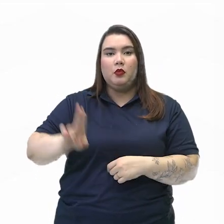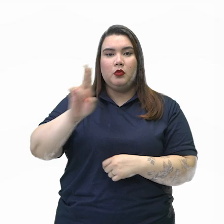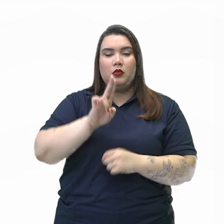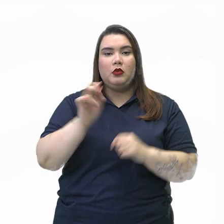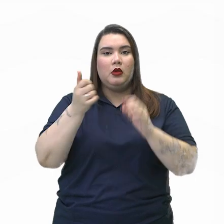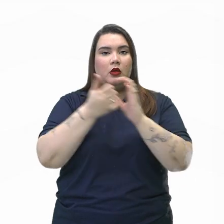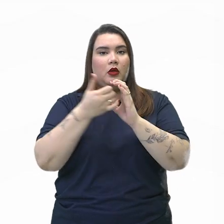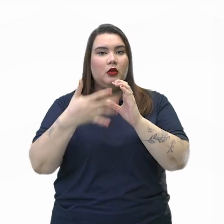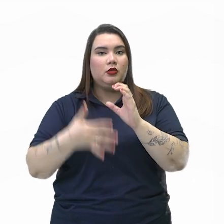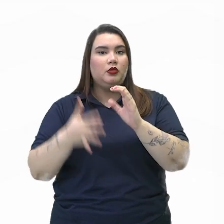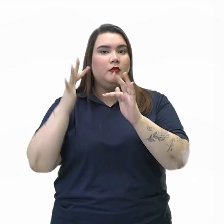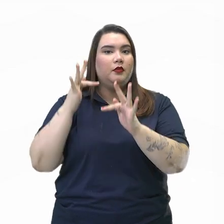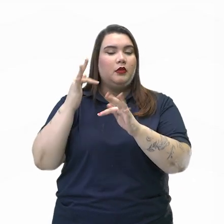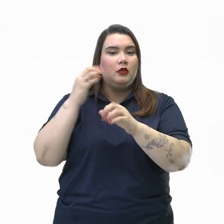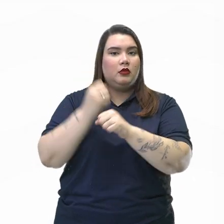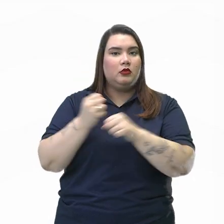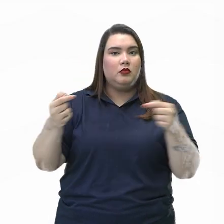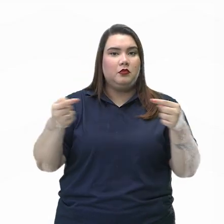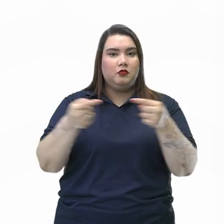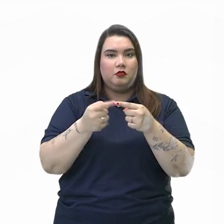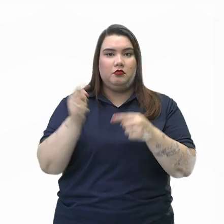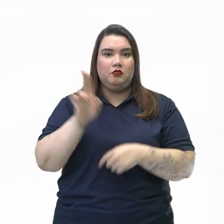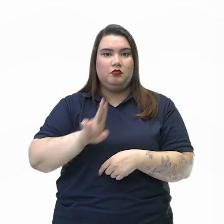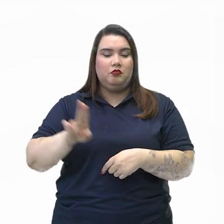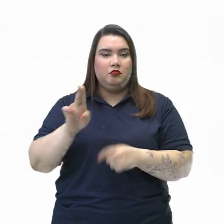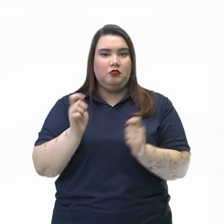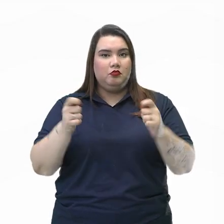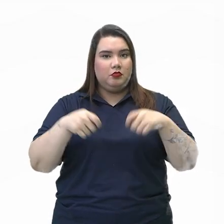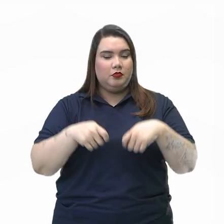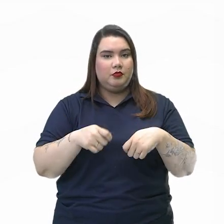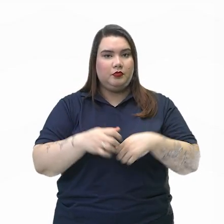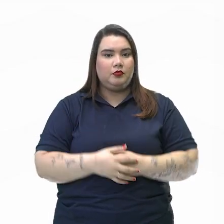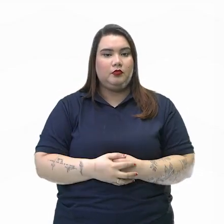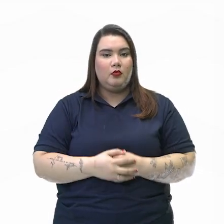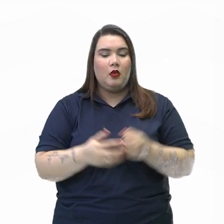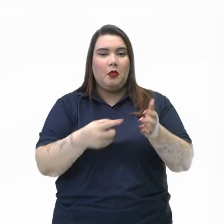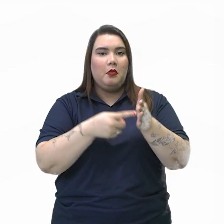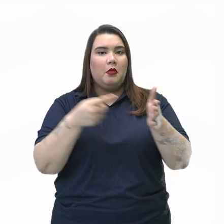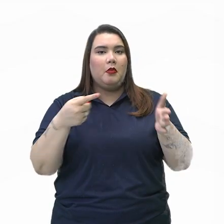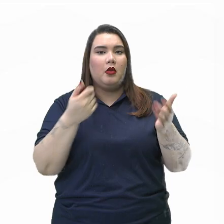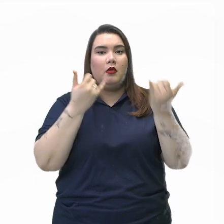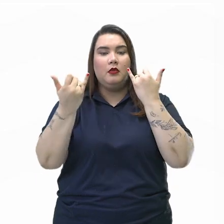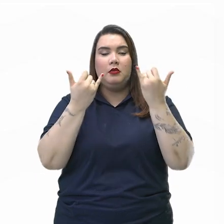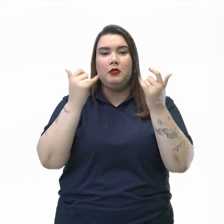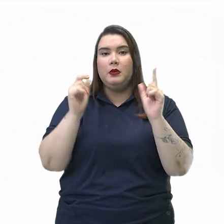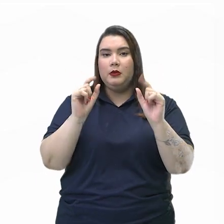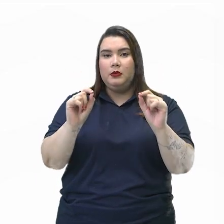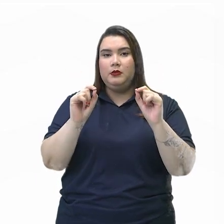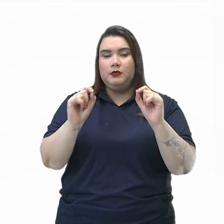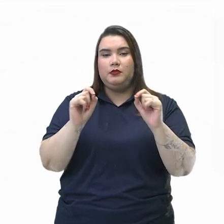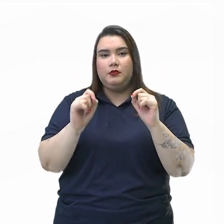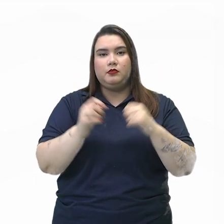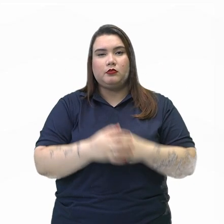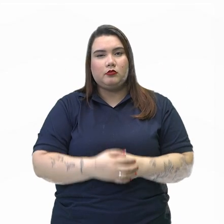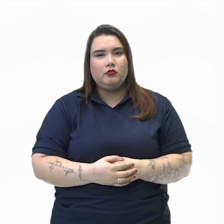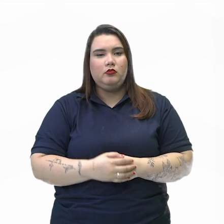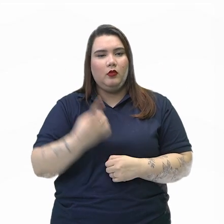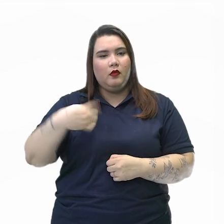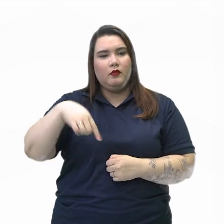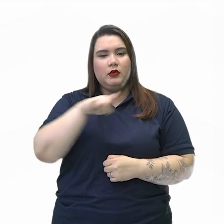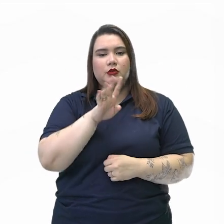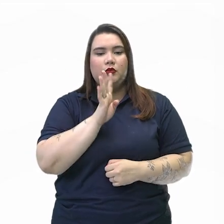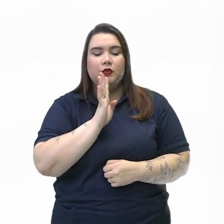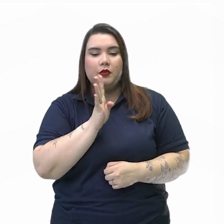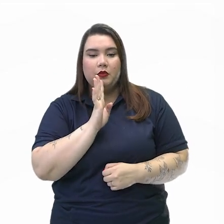princípios físicos para o seu funcionamento. Vamos começar falando, então, aqui, primeiro, de uma muito conhecida de vocês,